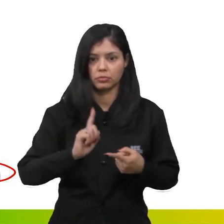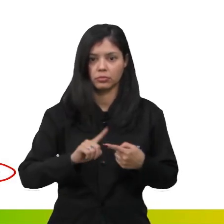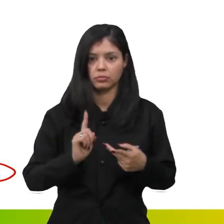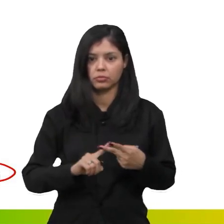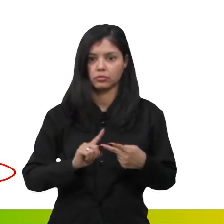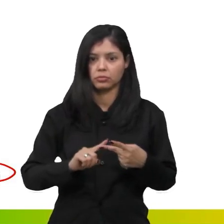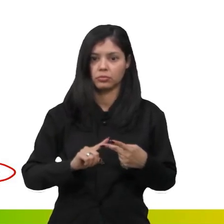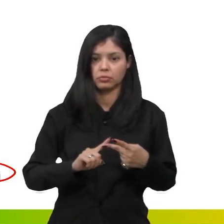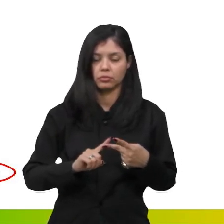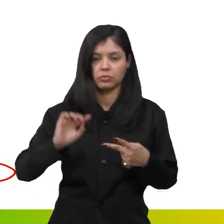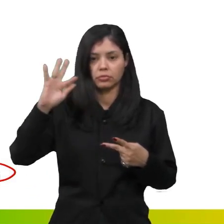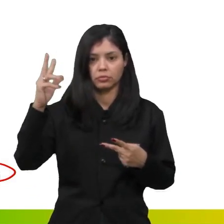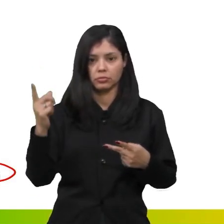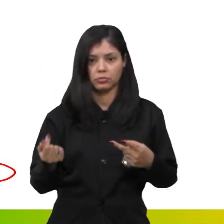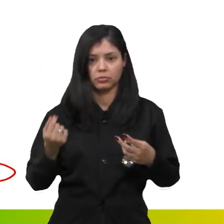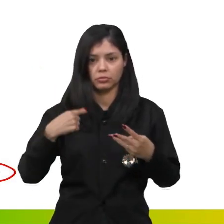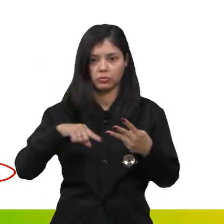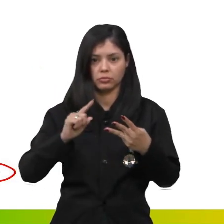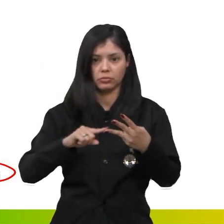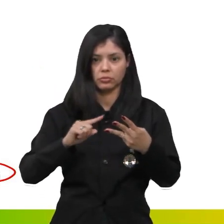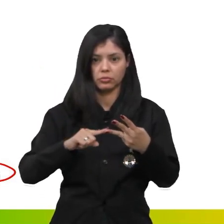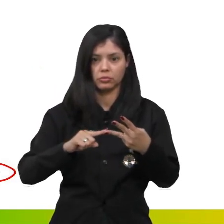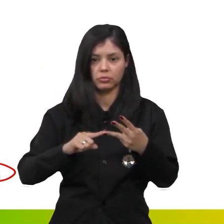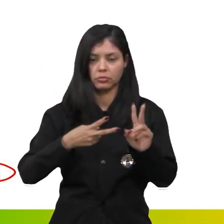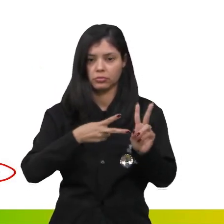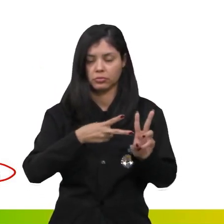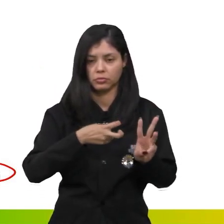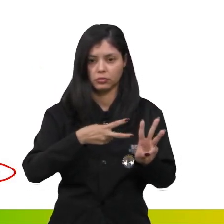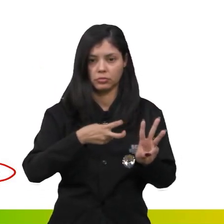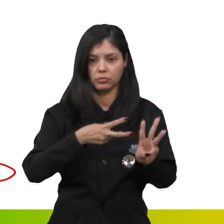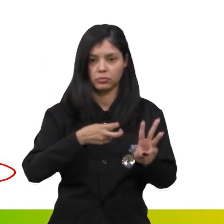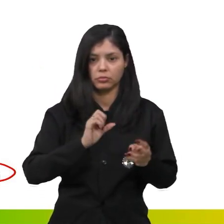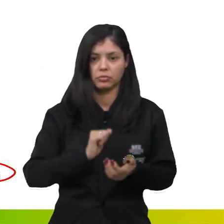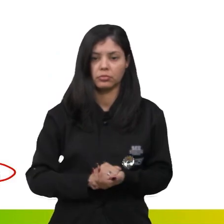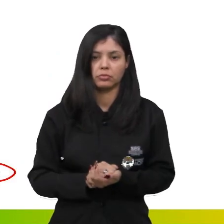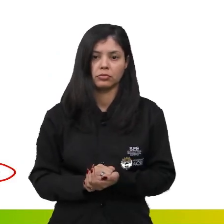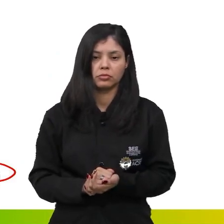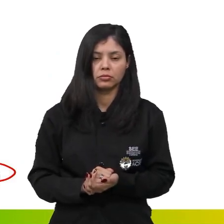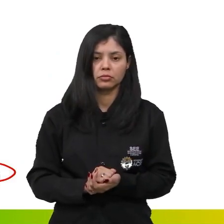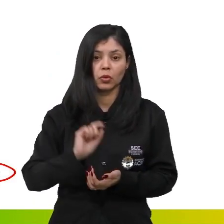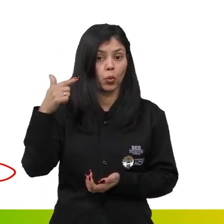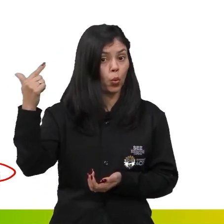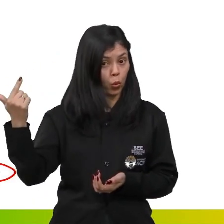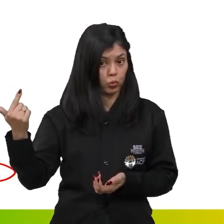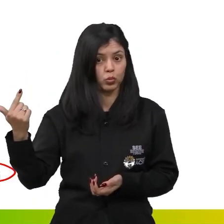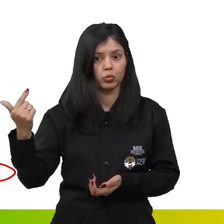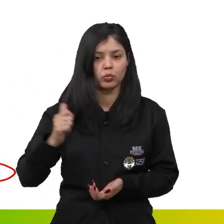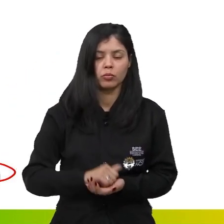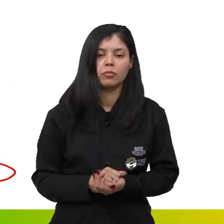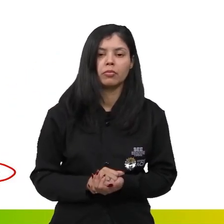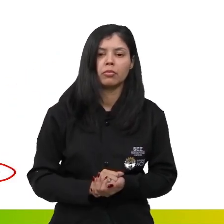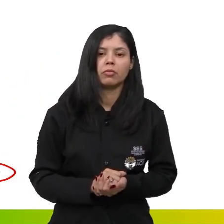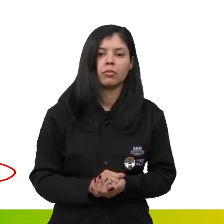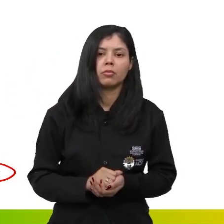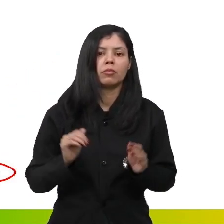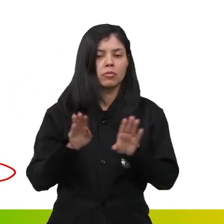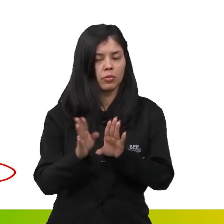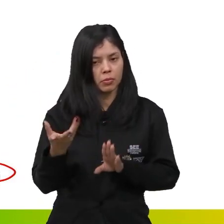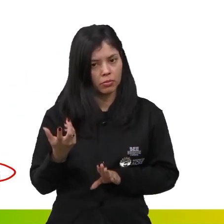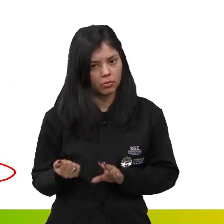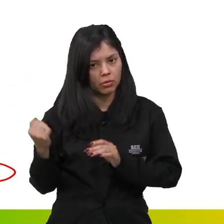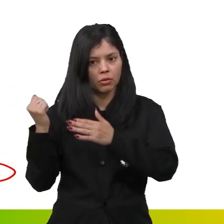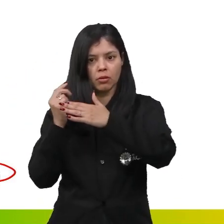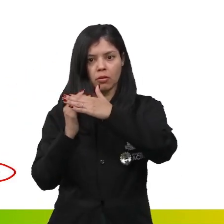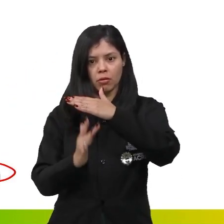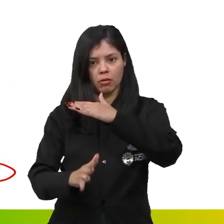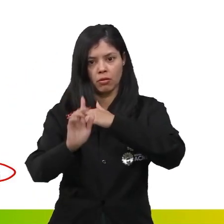legado africano, tem legado indígena e etc. Tá? Mais tarde também vai receber